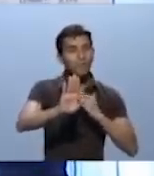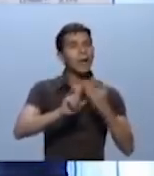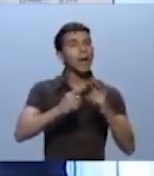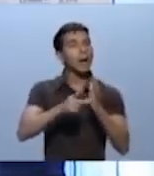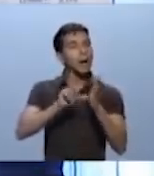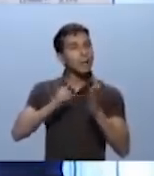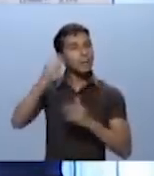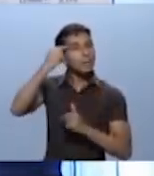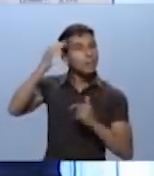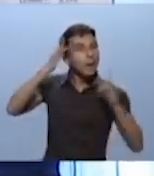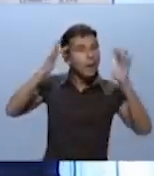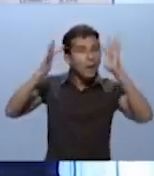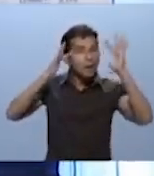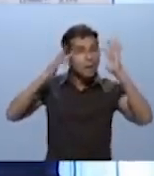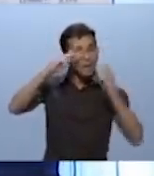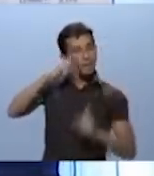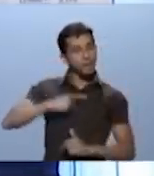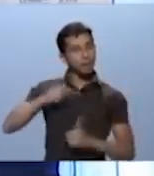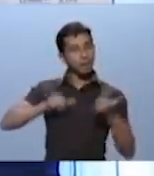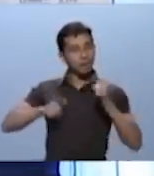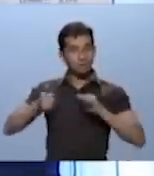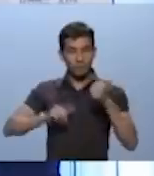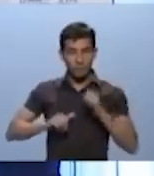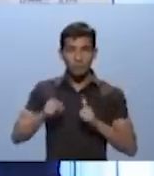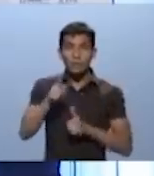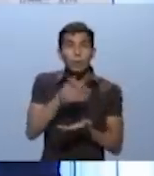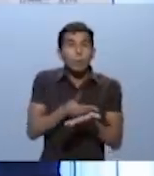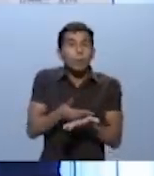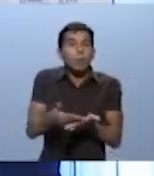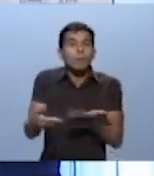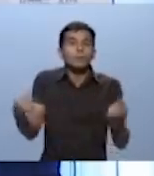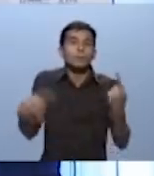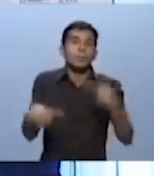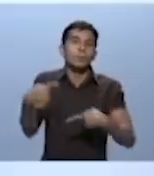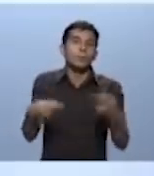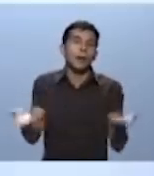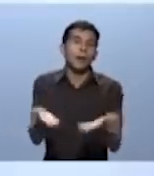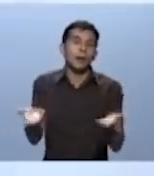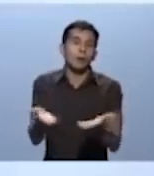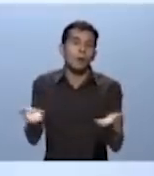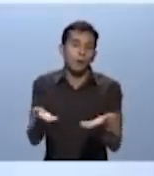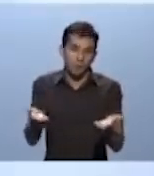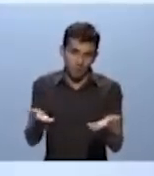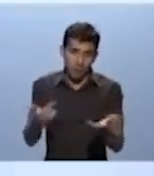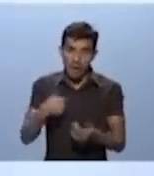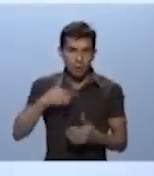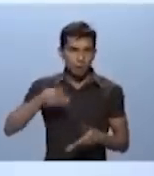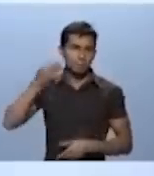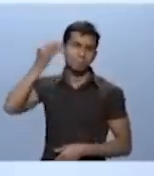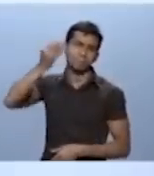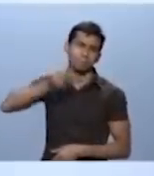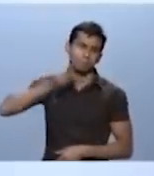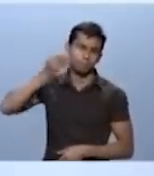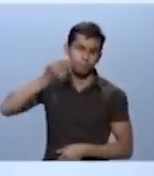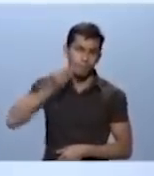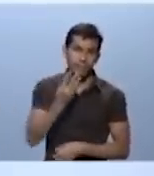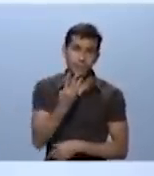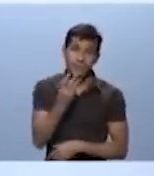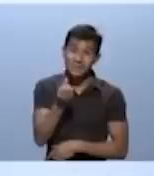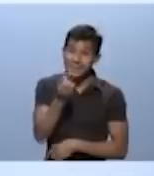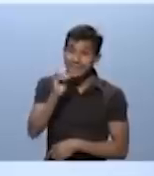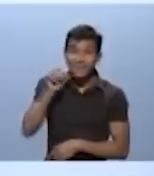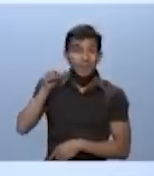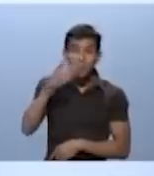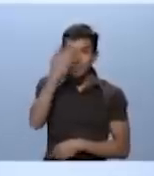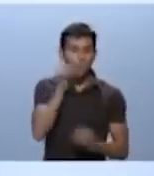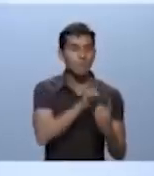agora na política você tem que ter muito tempo pela frente para chegar o que eu cheguei eu sou o cara que atende 360 mil pessoas